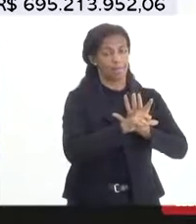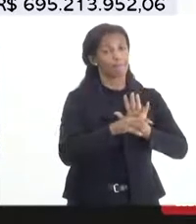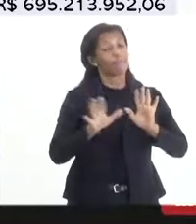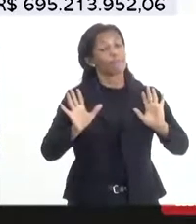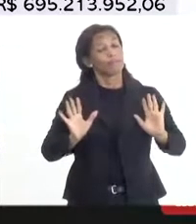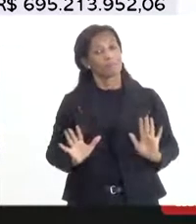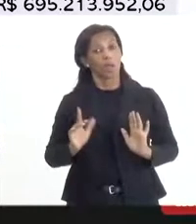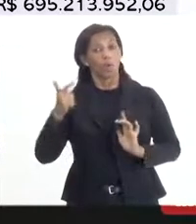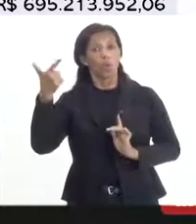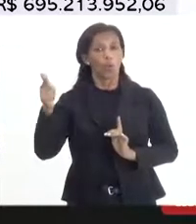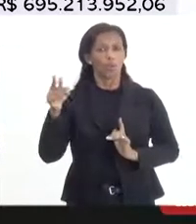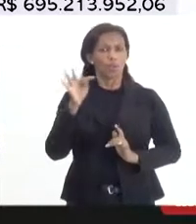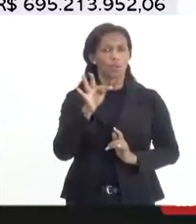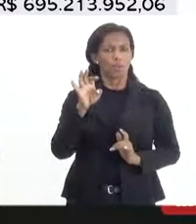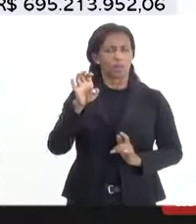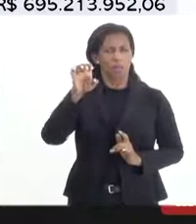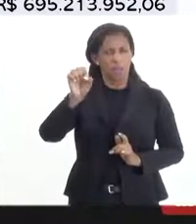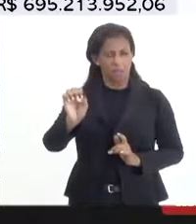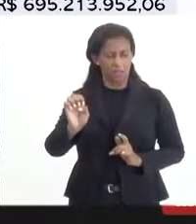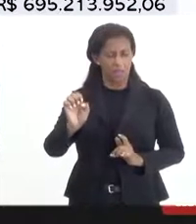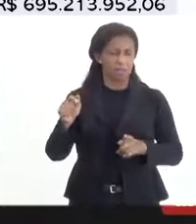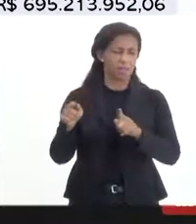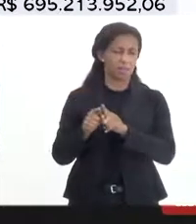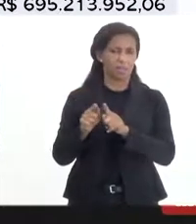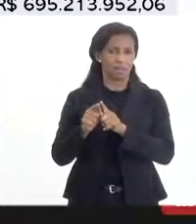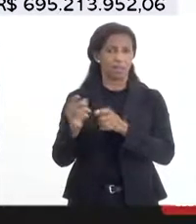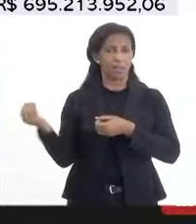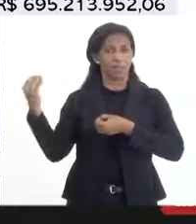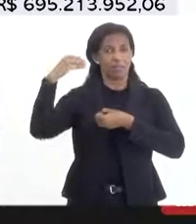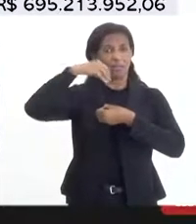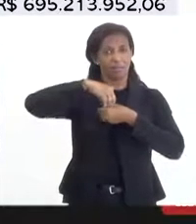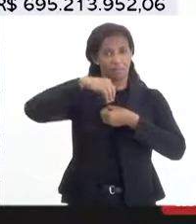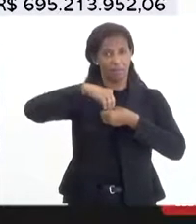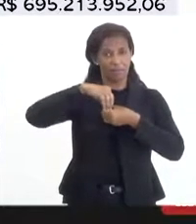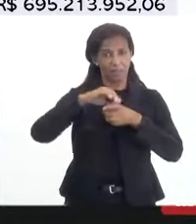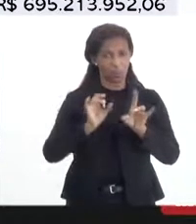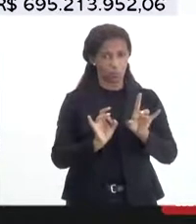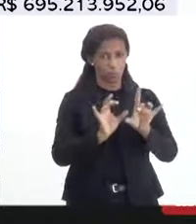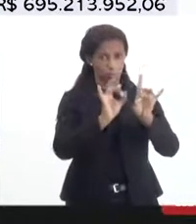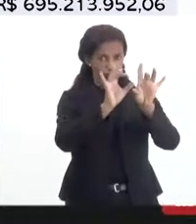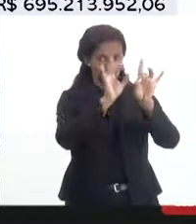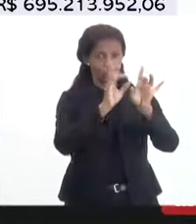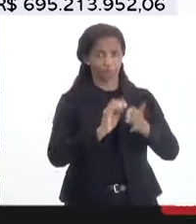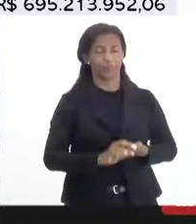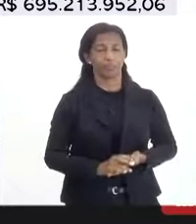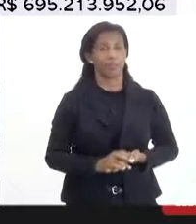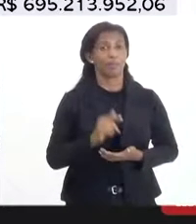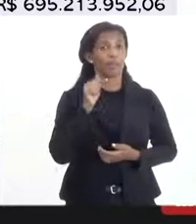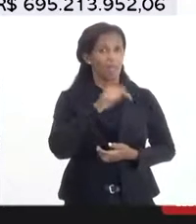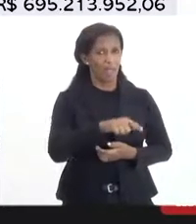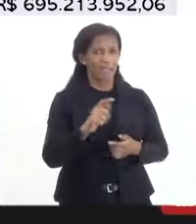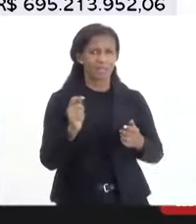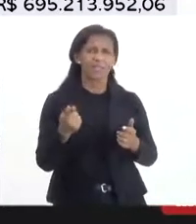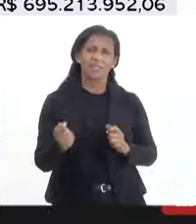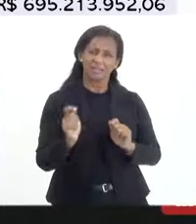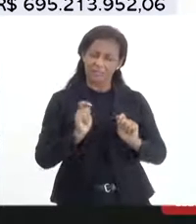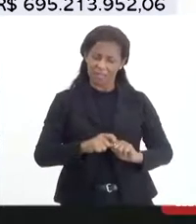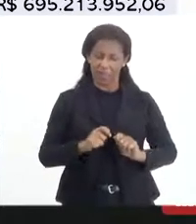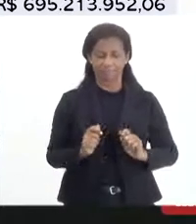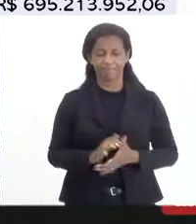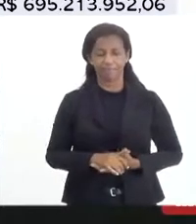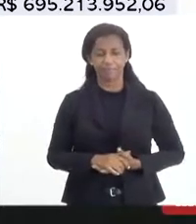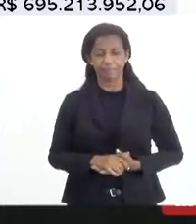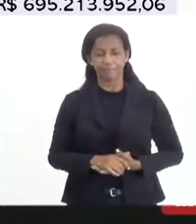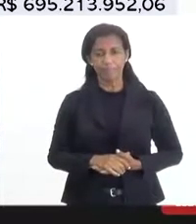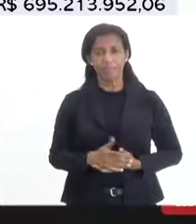tese é das sondas, a outra tese que é... que estava dentro do tratamento tributário especial, deputados, essa tese eu gostaria, assim, se possível, de propor algo